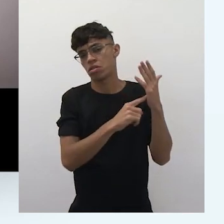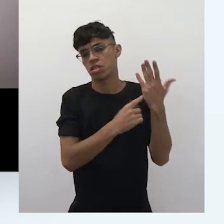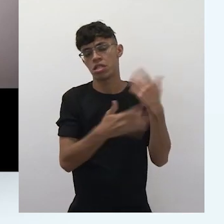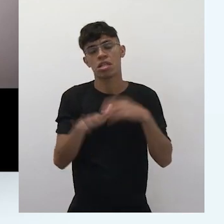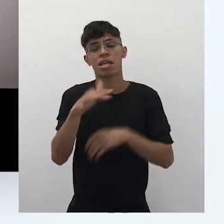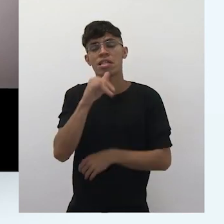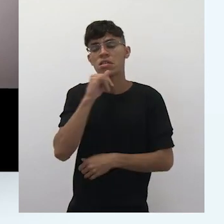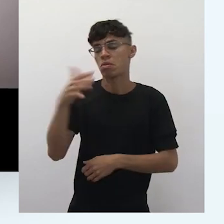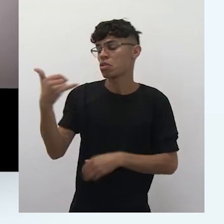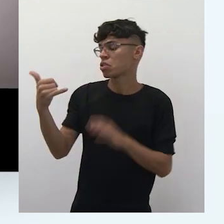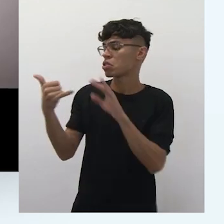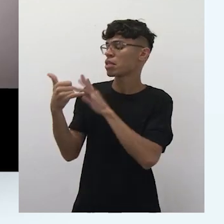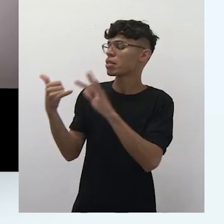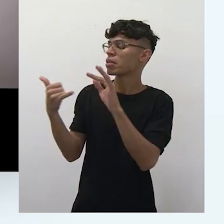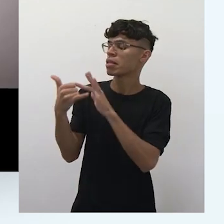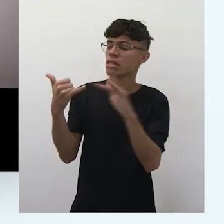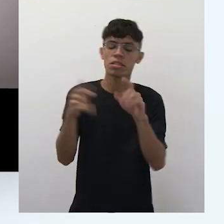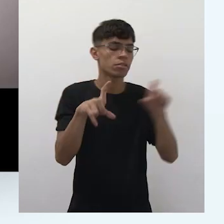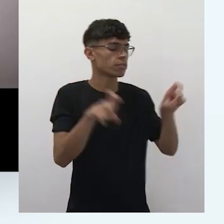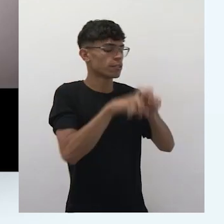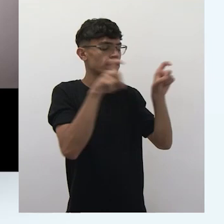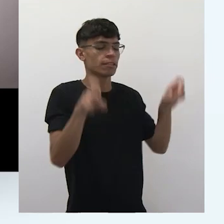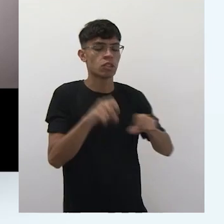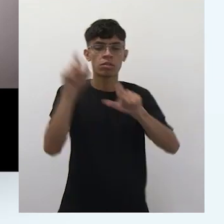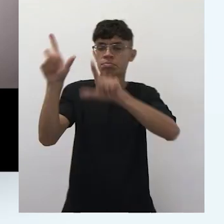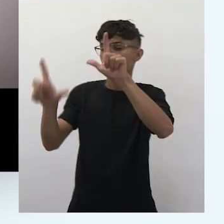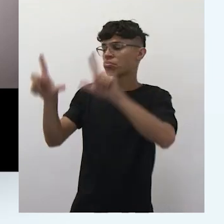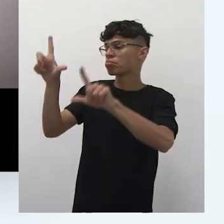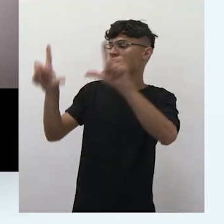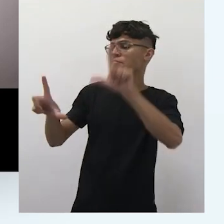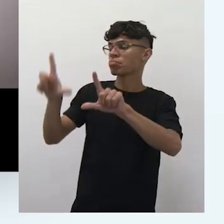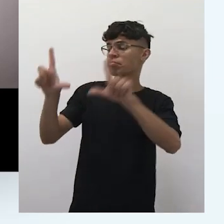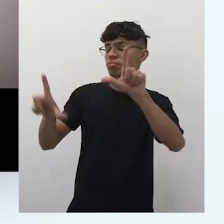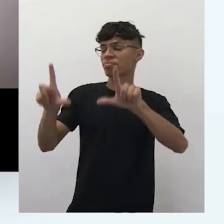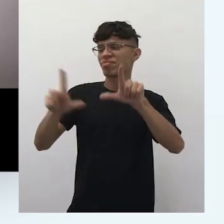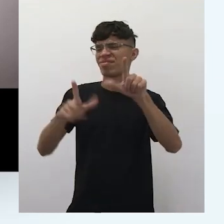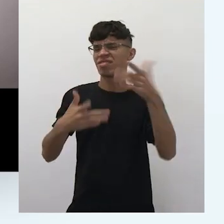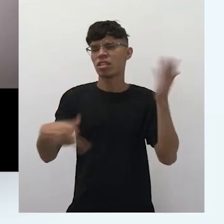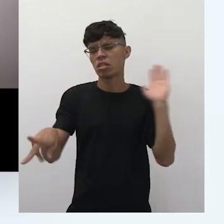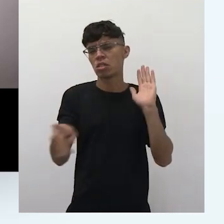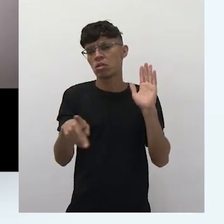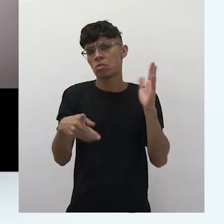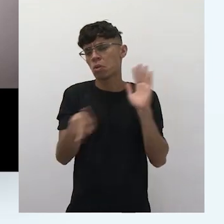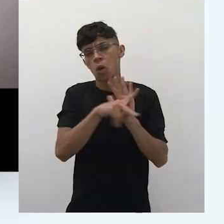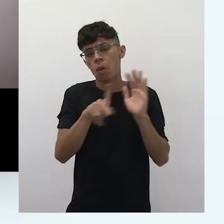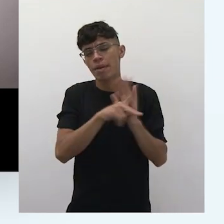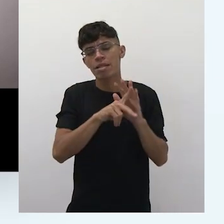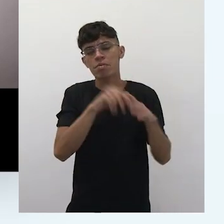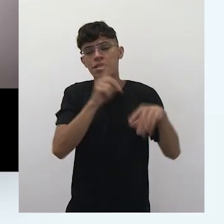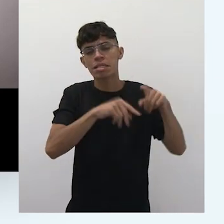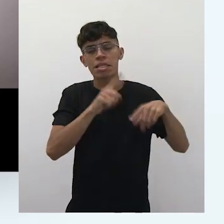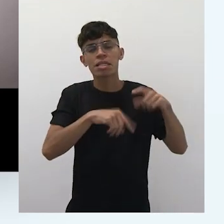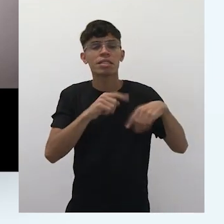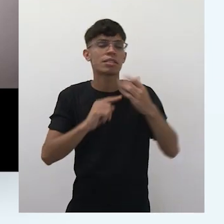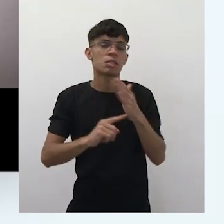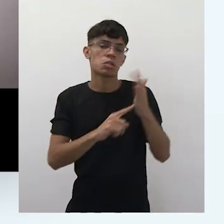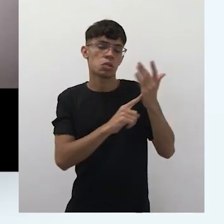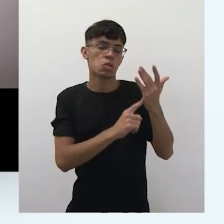os celulares, os computadores, as TVs, os eletrodomésticos em geral, geladeiras, etc.